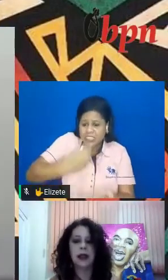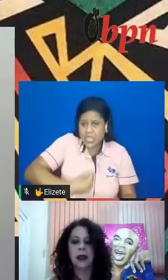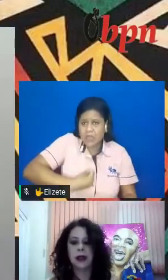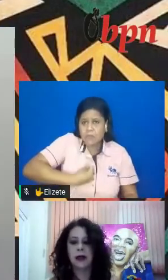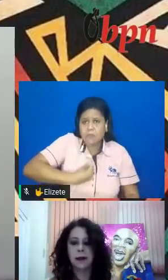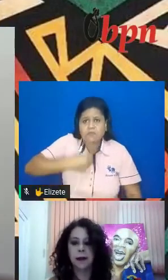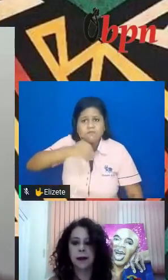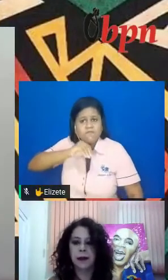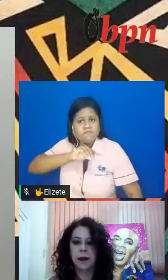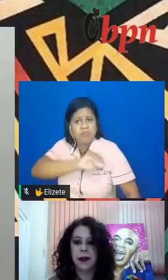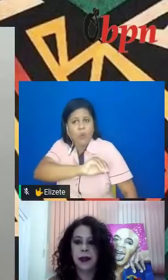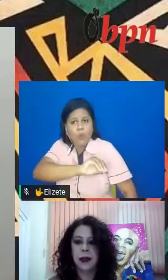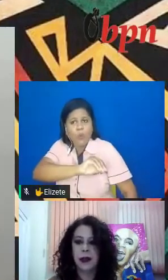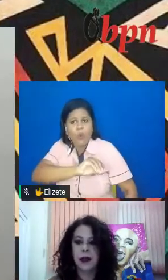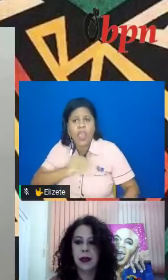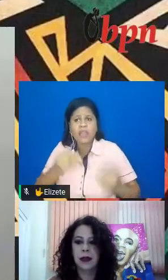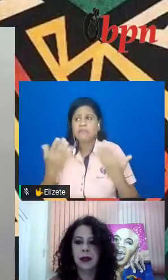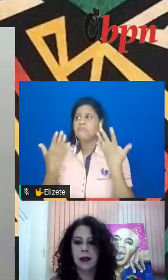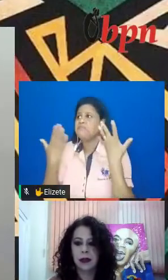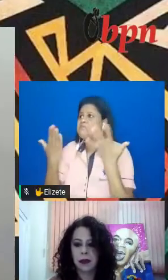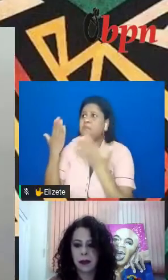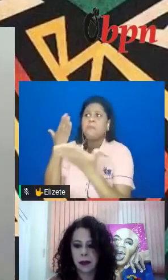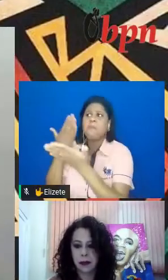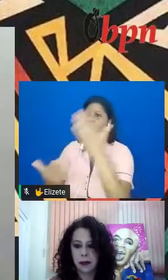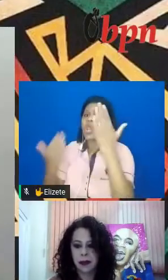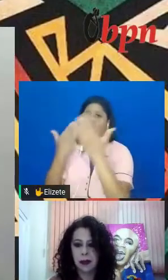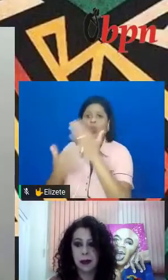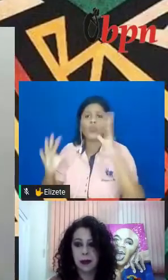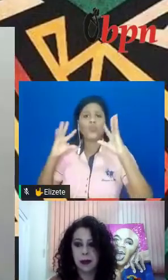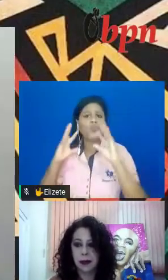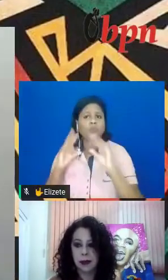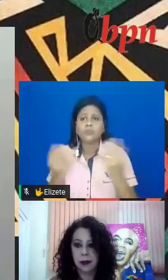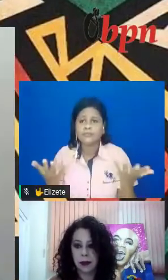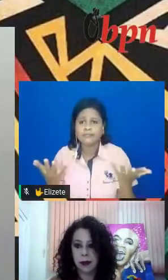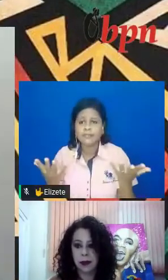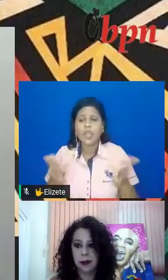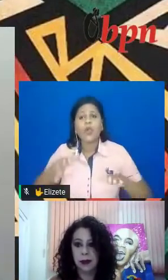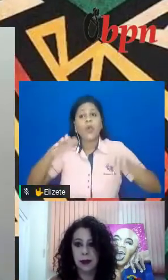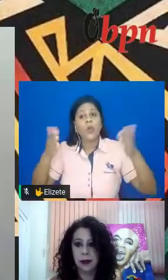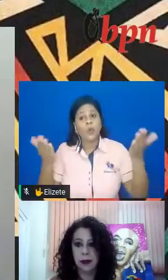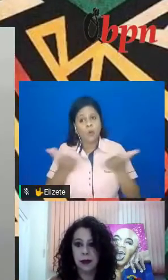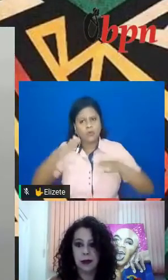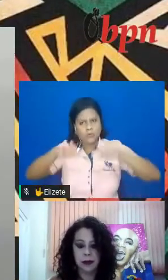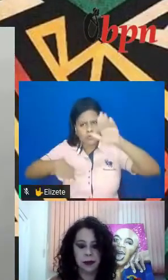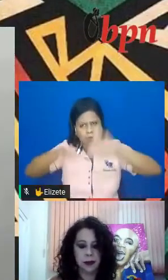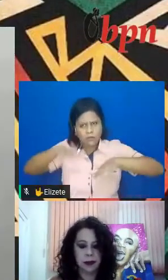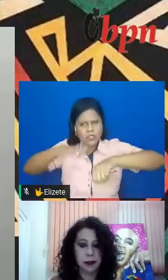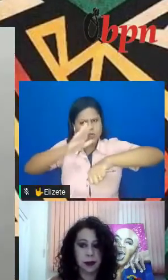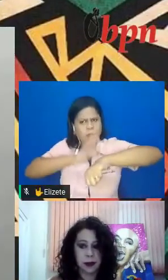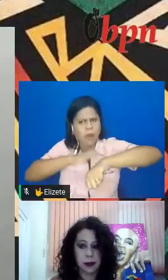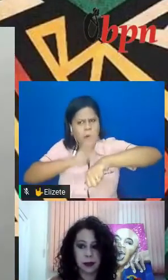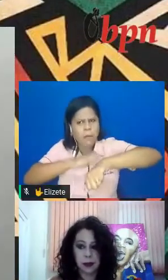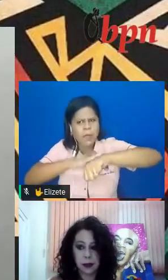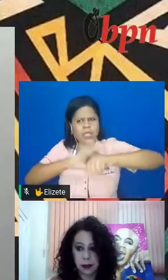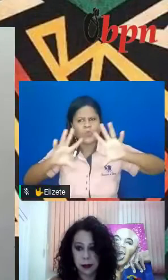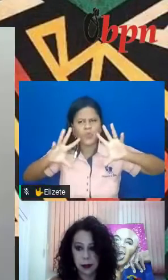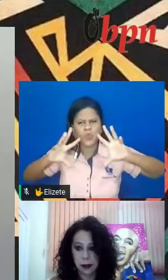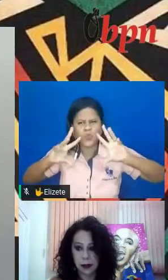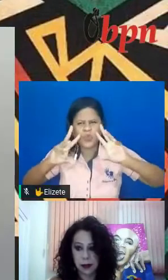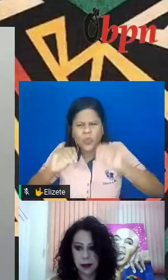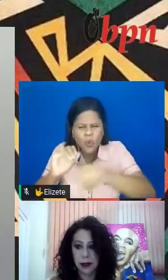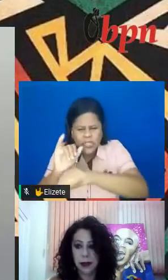mais nada. Então, eu acho que hoje talvez é um momento em que toda a engenhosidade, que